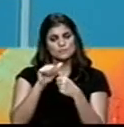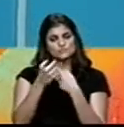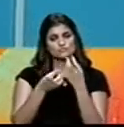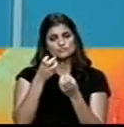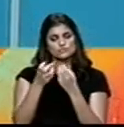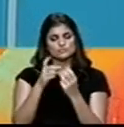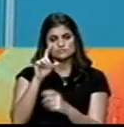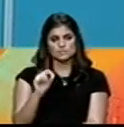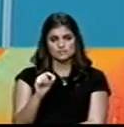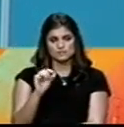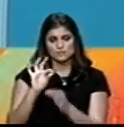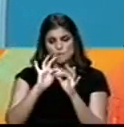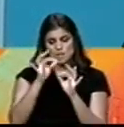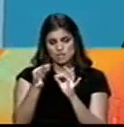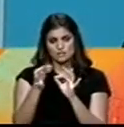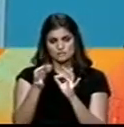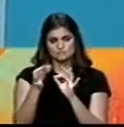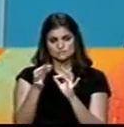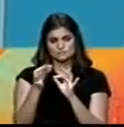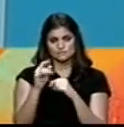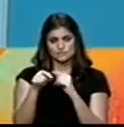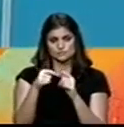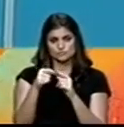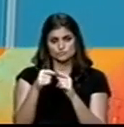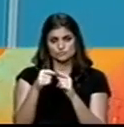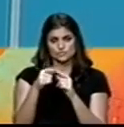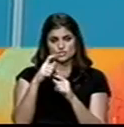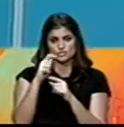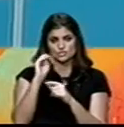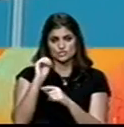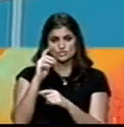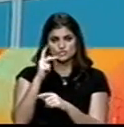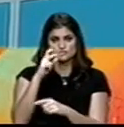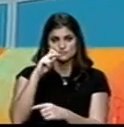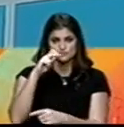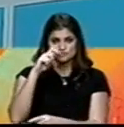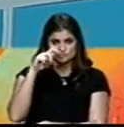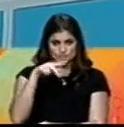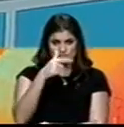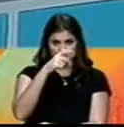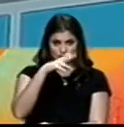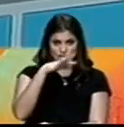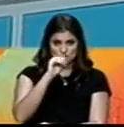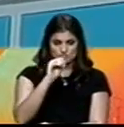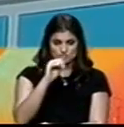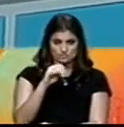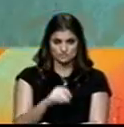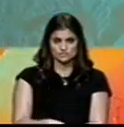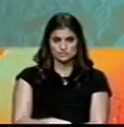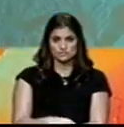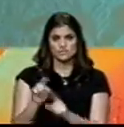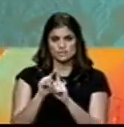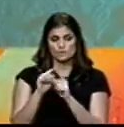cozidas com a pele e depois esventrei-as. Opa! Uma palavra feia. Não, fiz-lhe